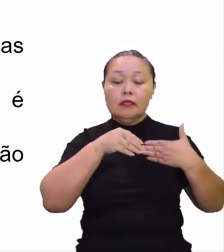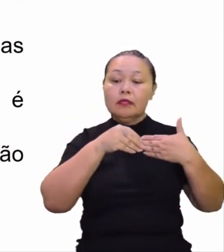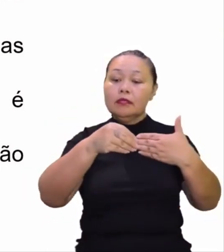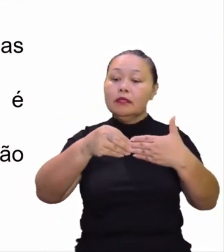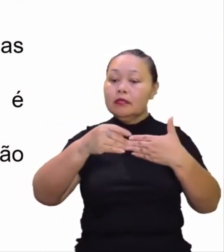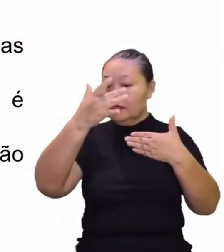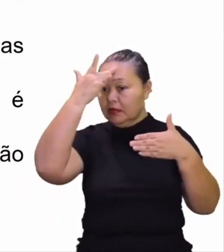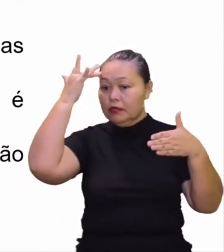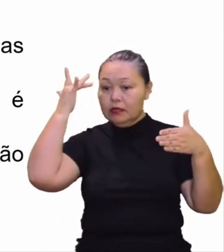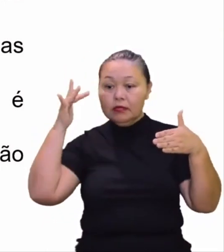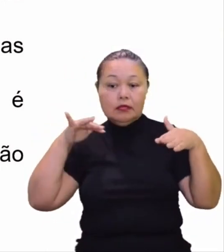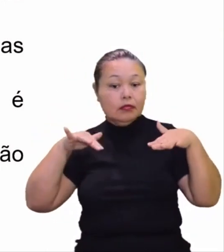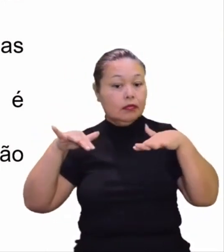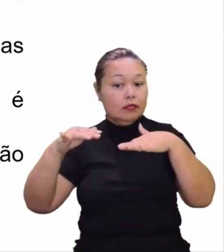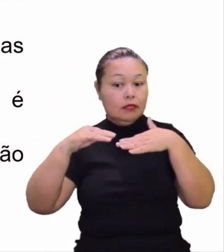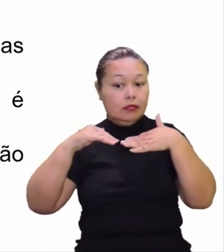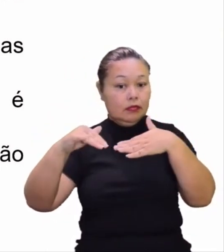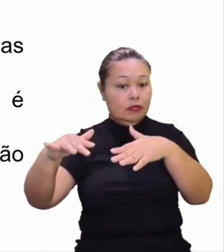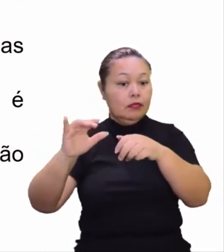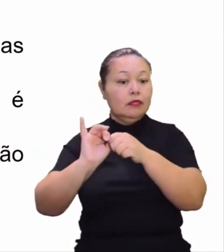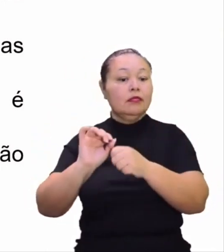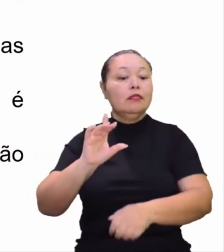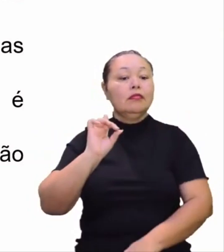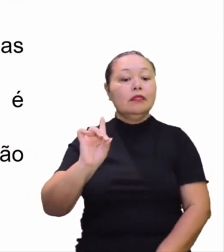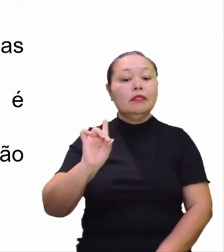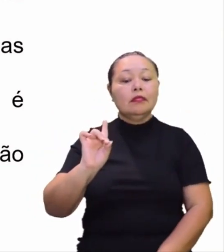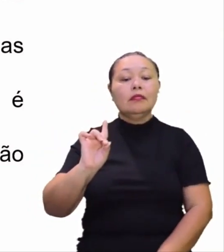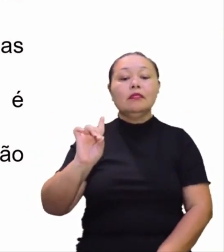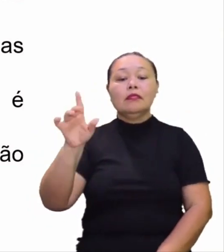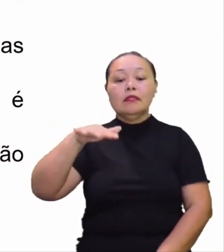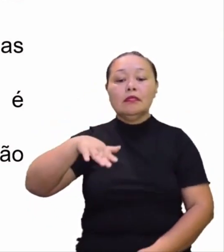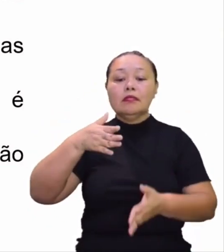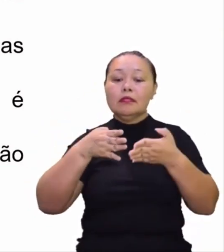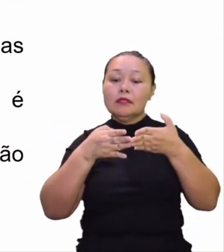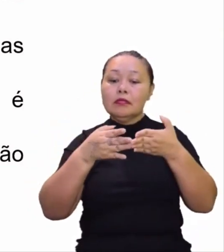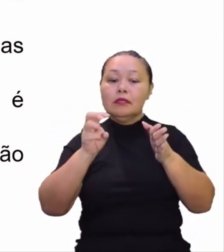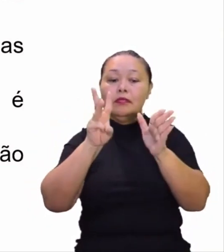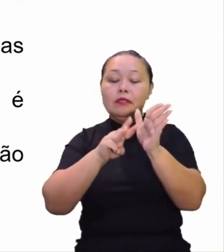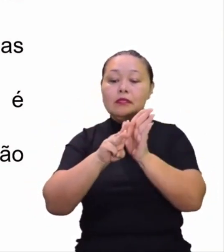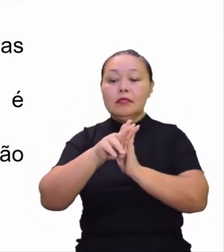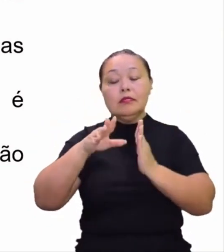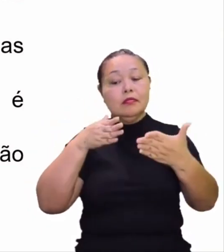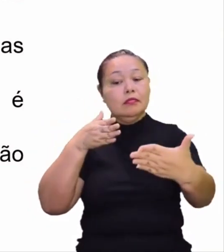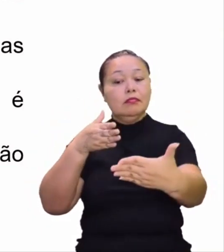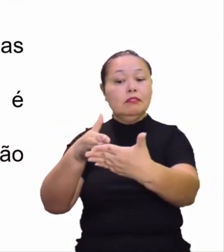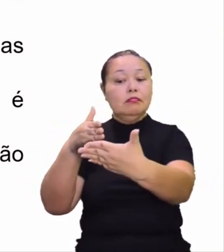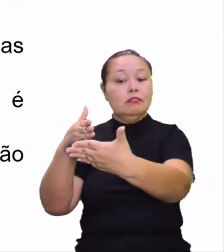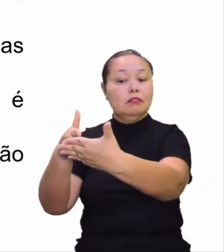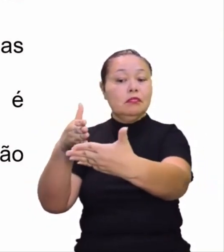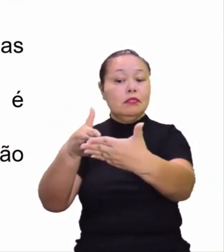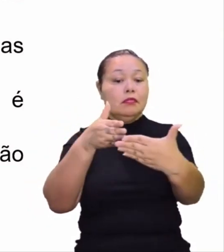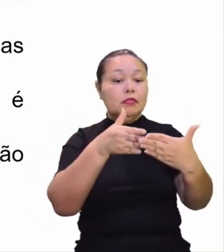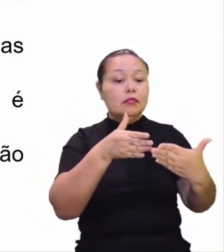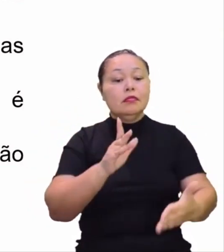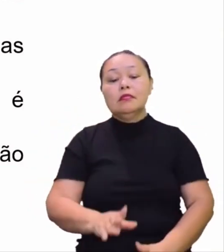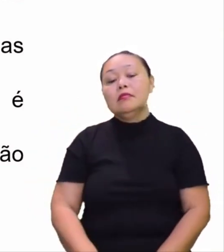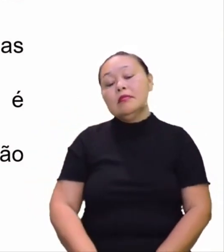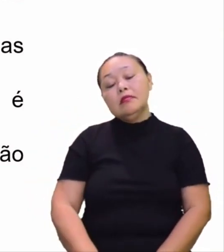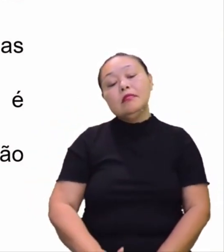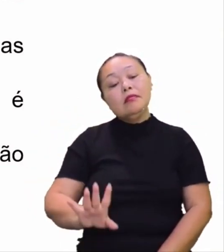para o transporte de passageiros. D. A atividade de navegação do Rio Madeira é